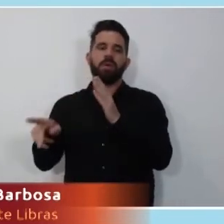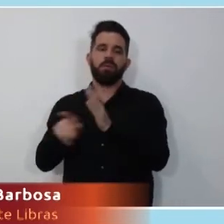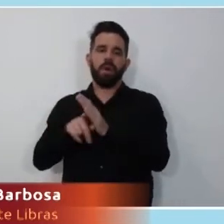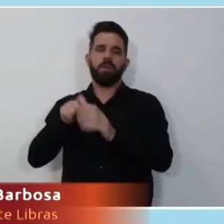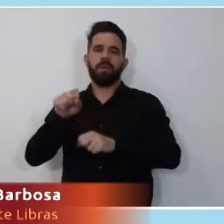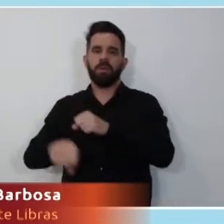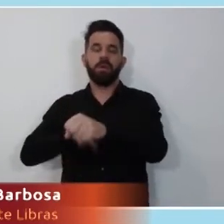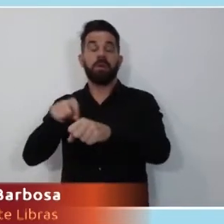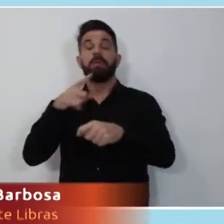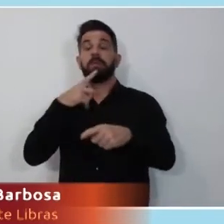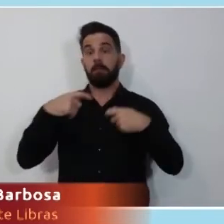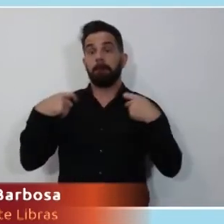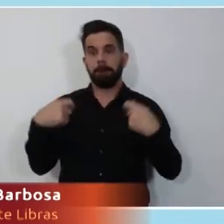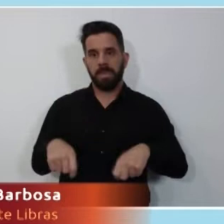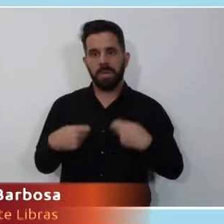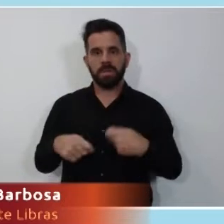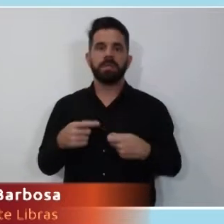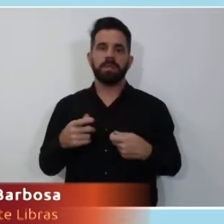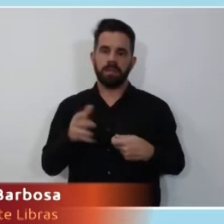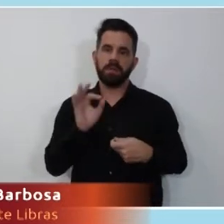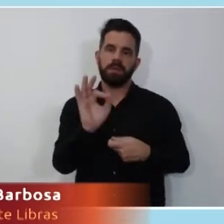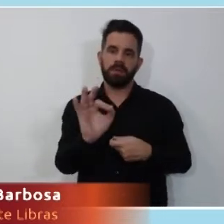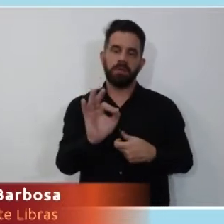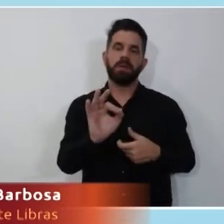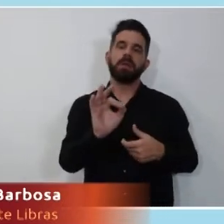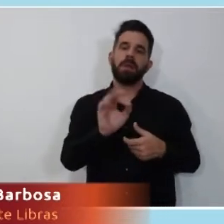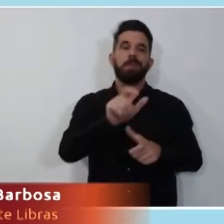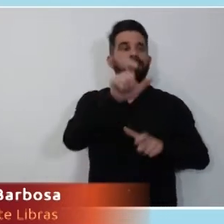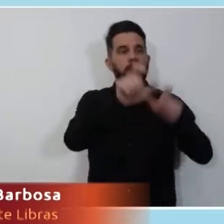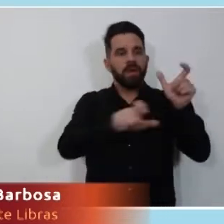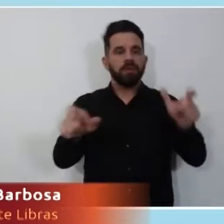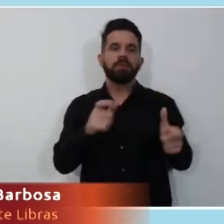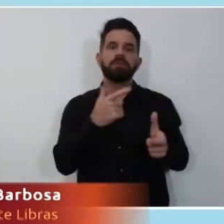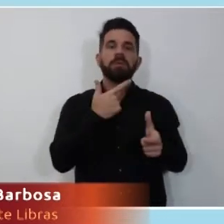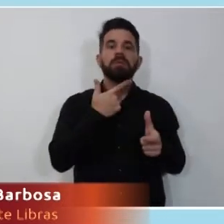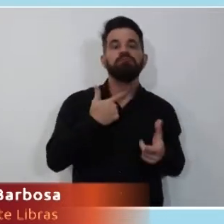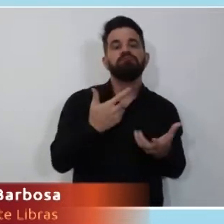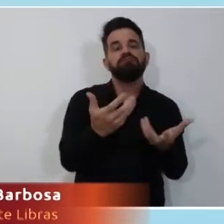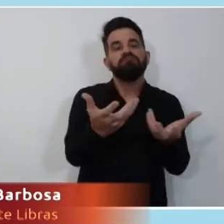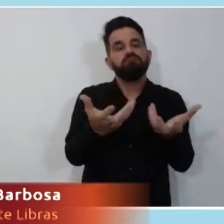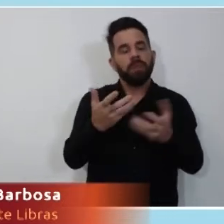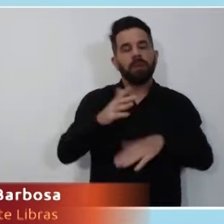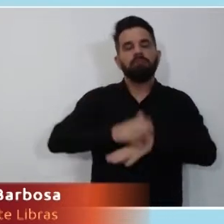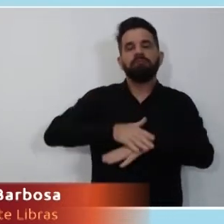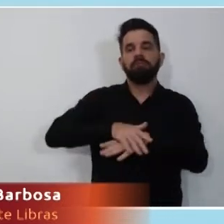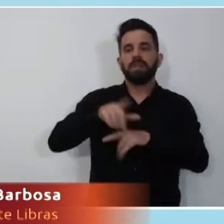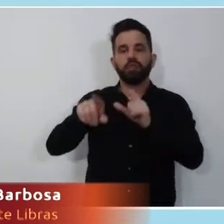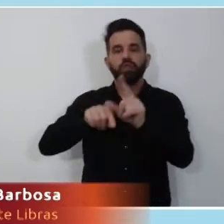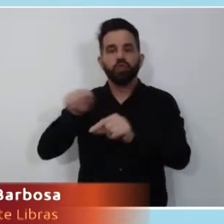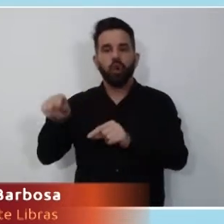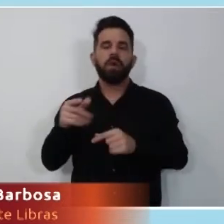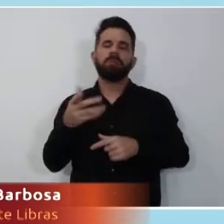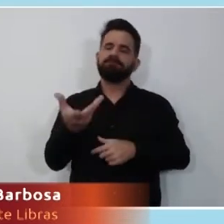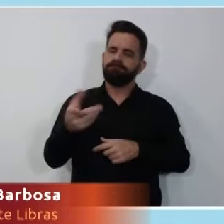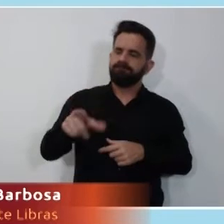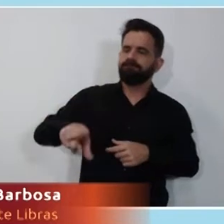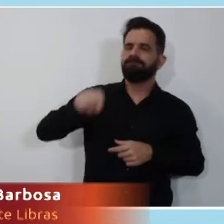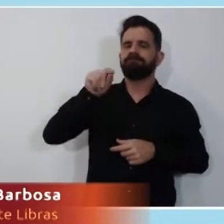As pessoas estão realmente lançando mão da bicicleta para fazer os seus trajetos de curta e média